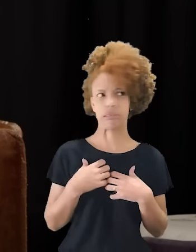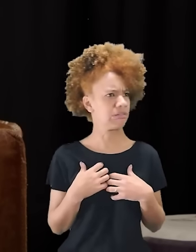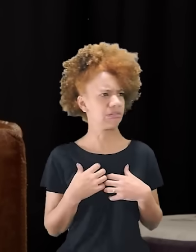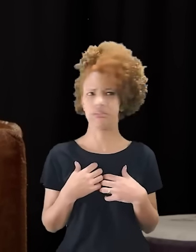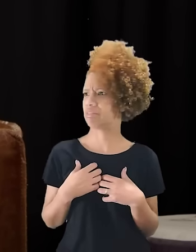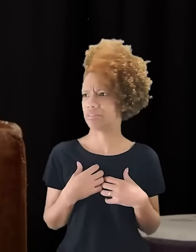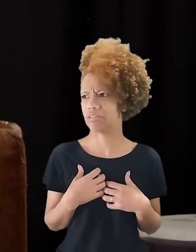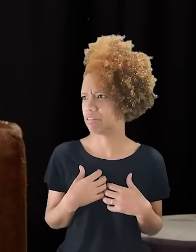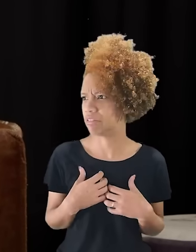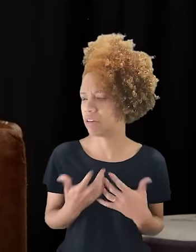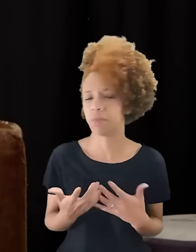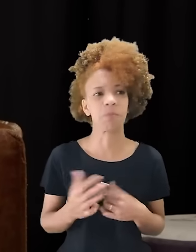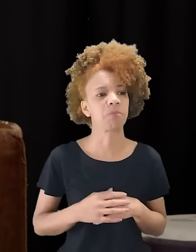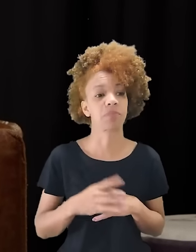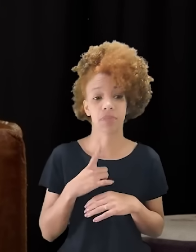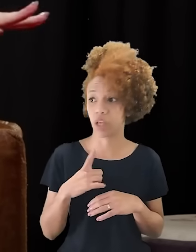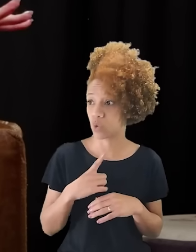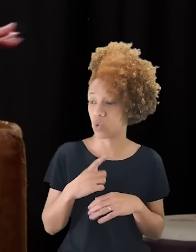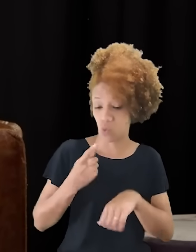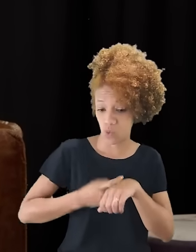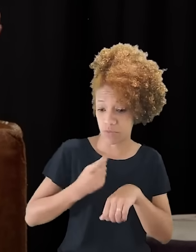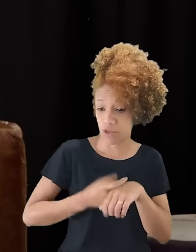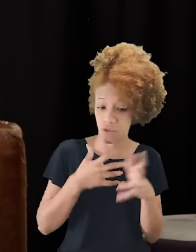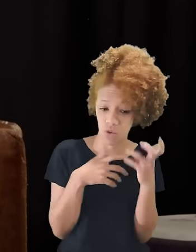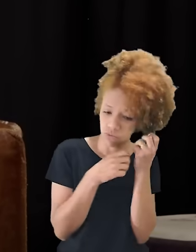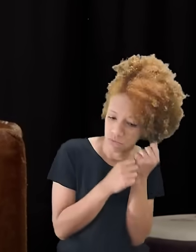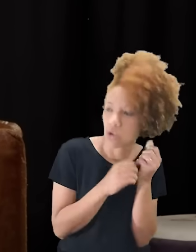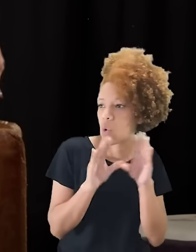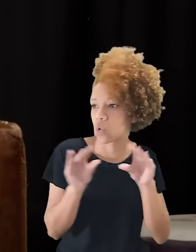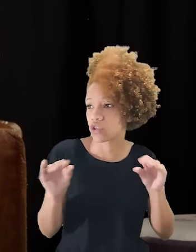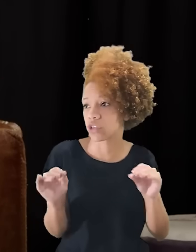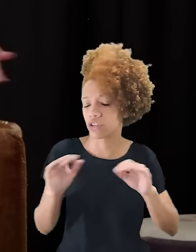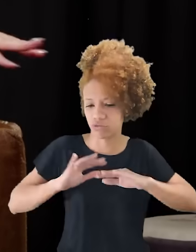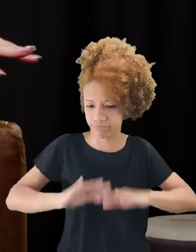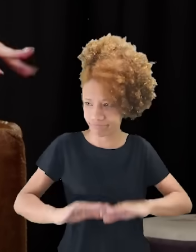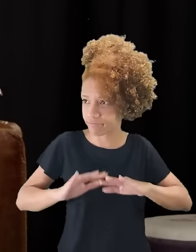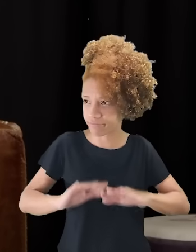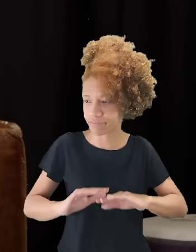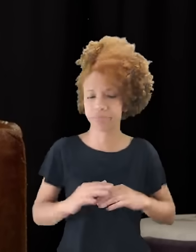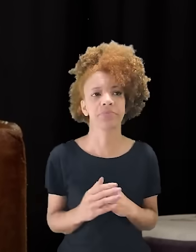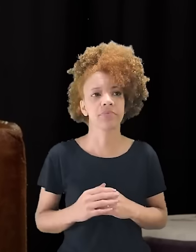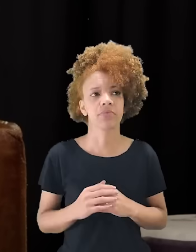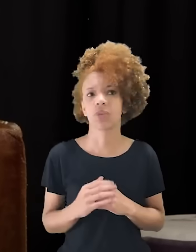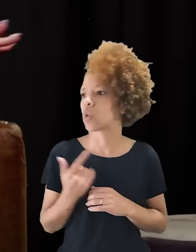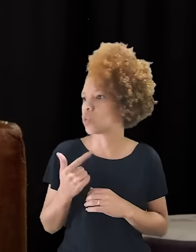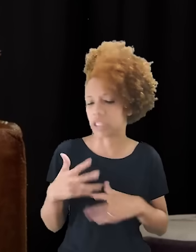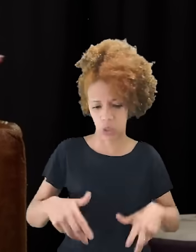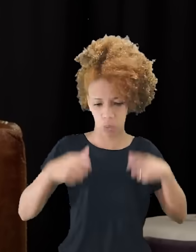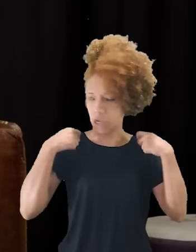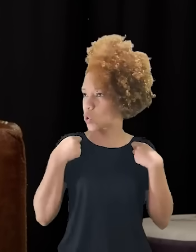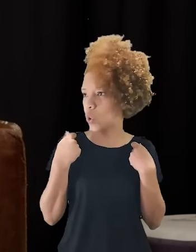em choque aí você entra tem um um o cimento né um colchonete de academia de fazer abdominal não tem nem